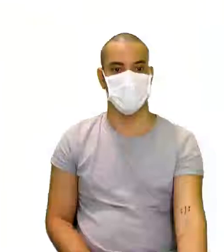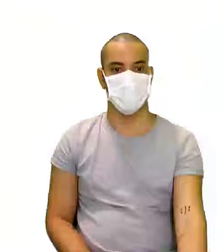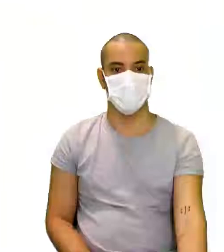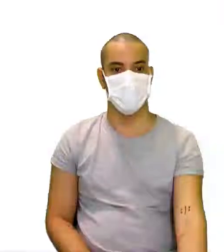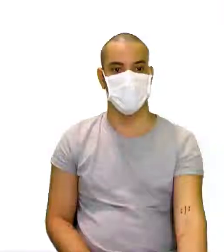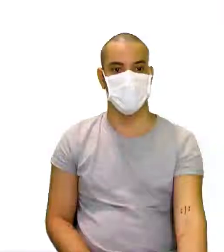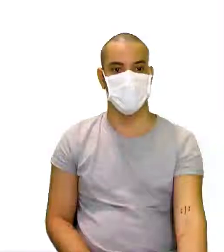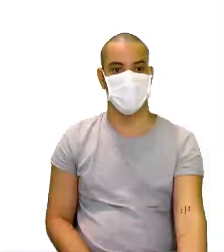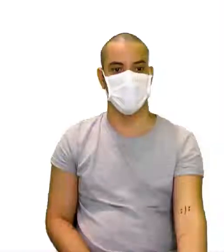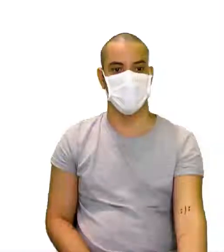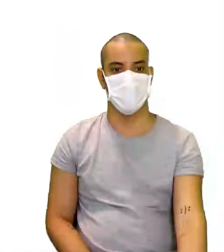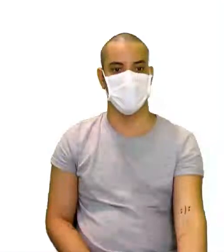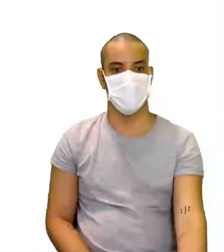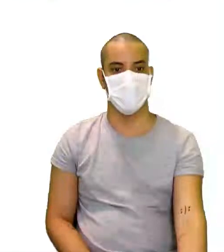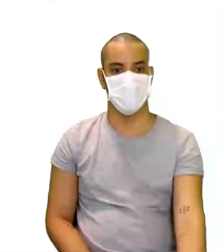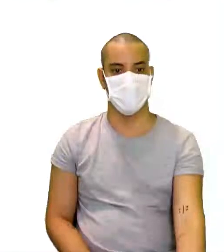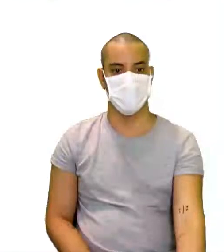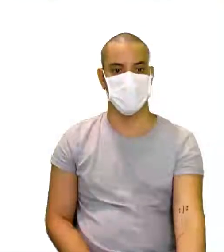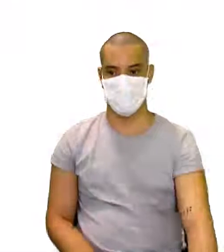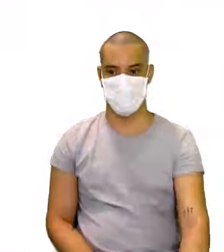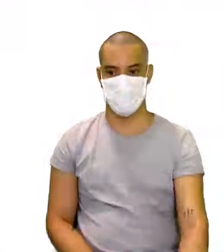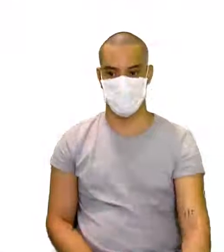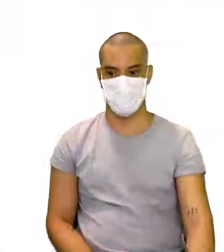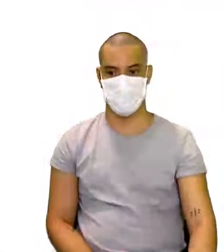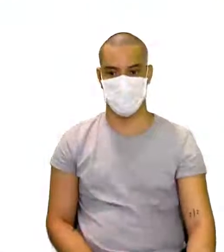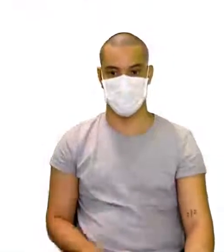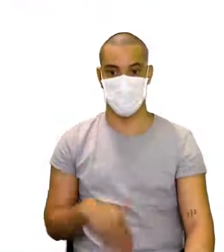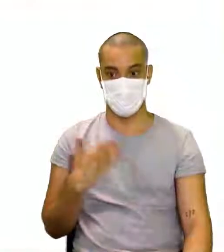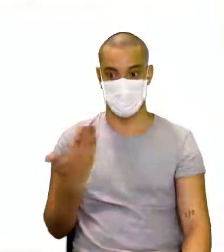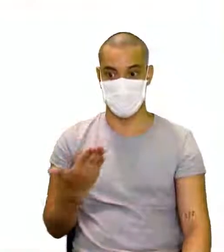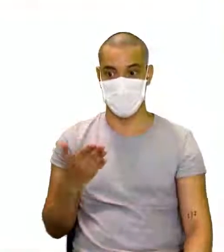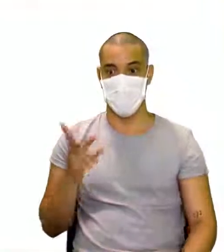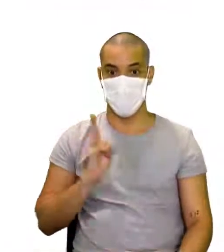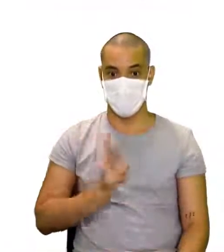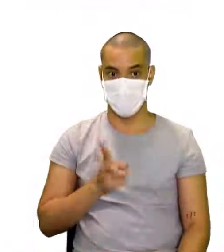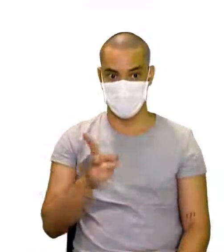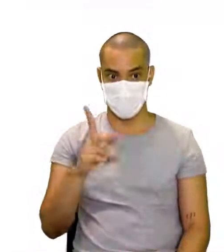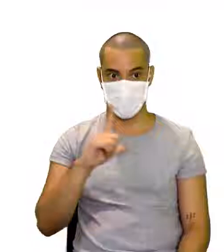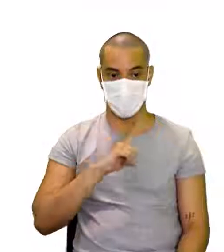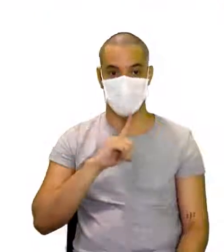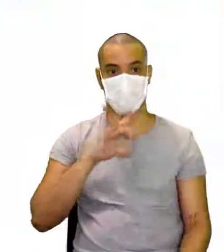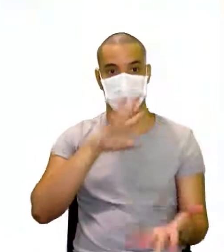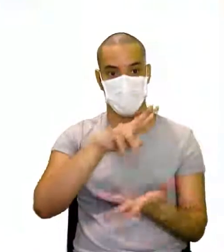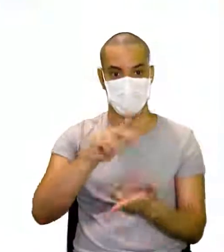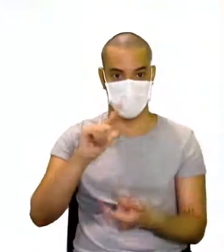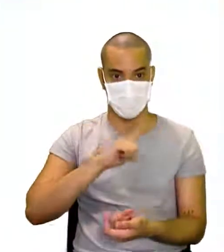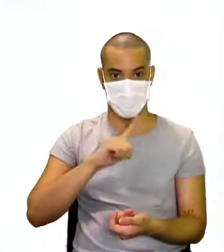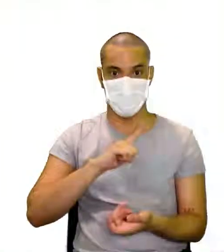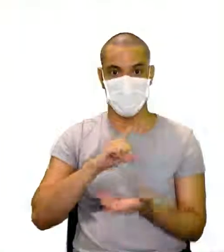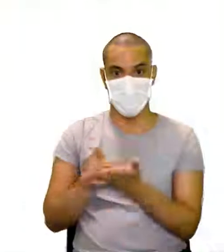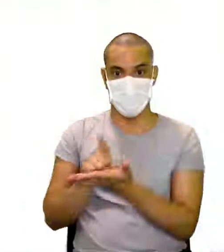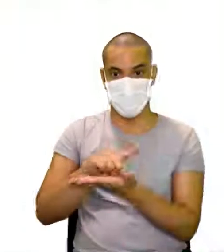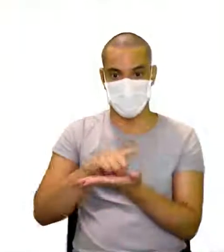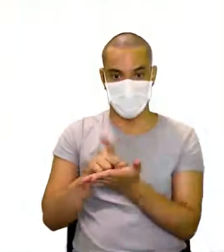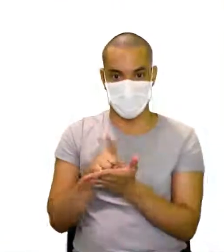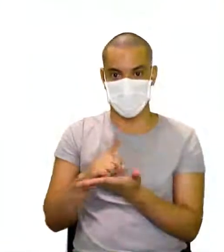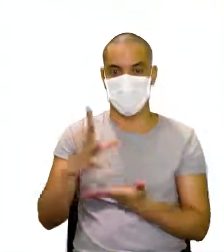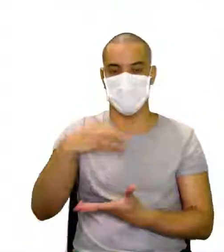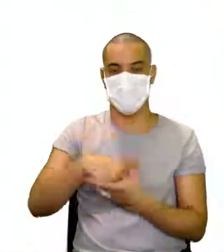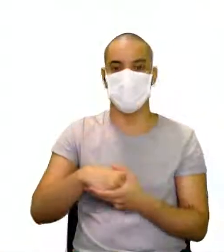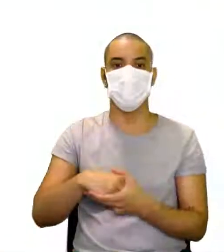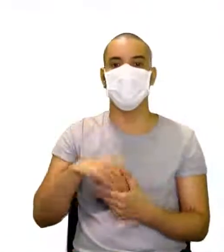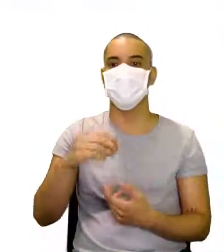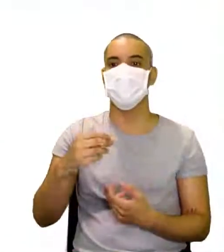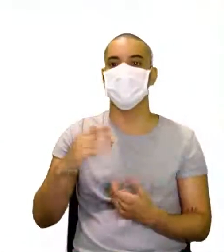isso? Bom, galerinha, continuando, olha só. A Terra exerce sobre uma agulha magnética uma ação